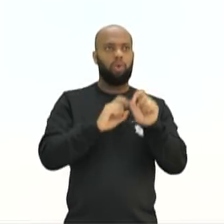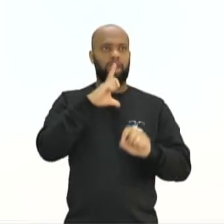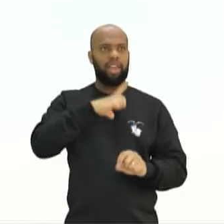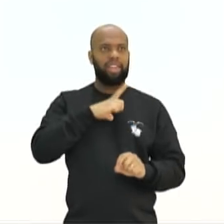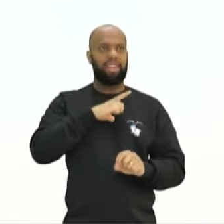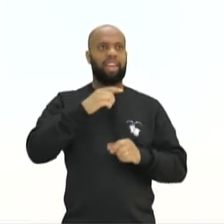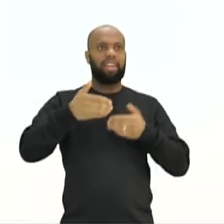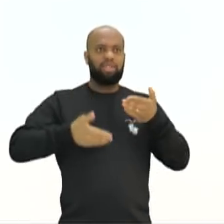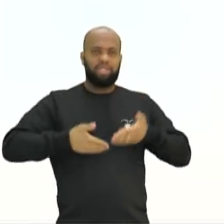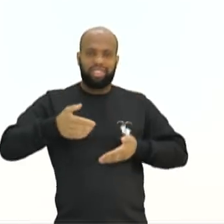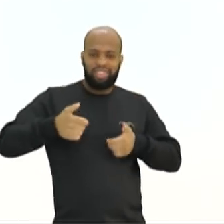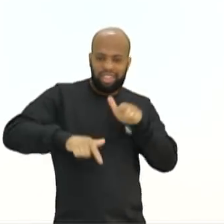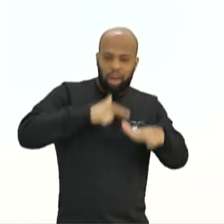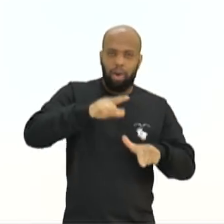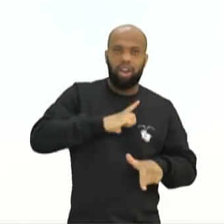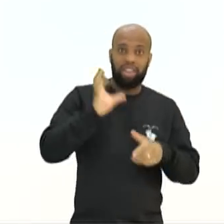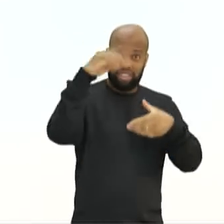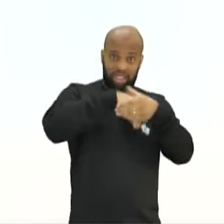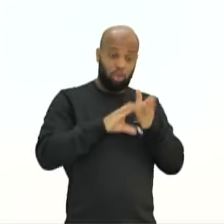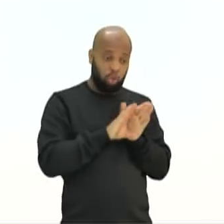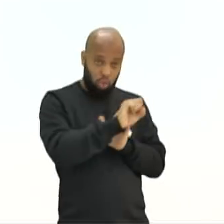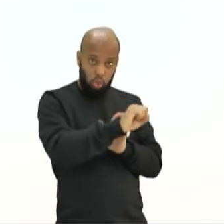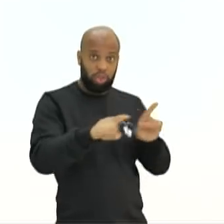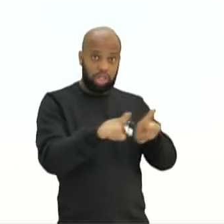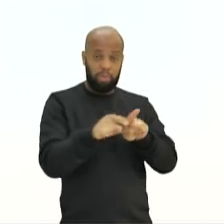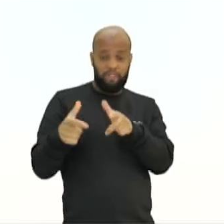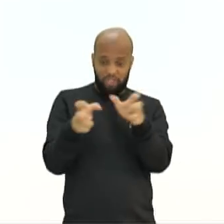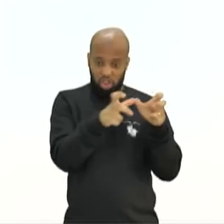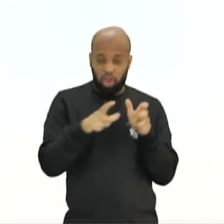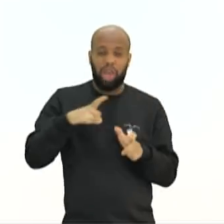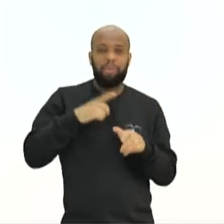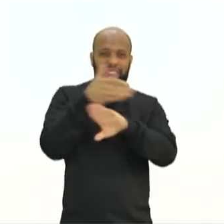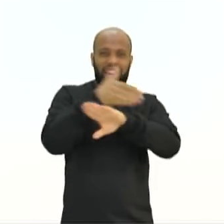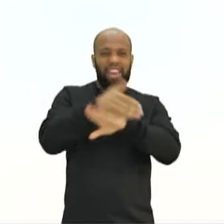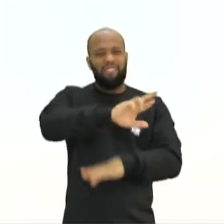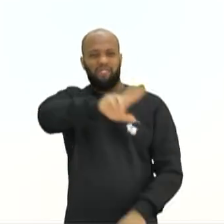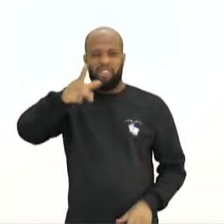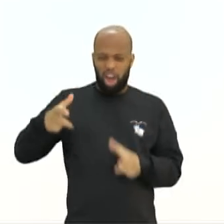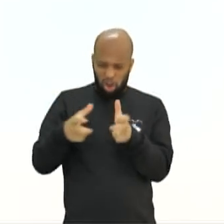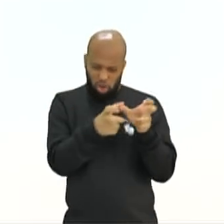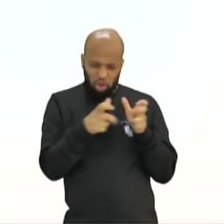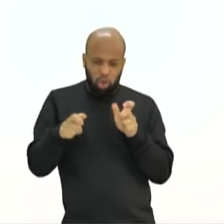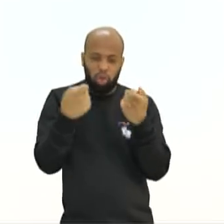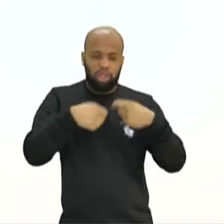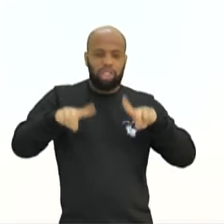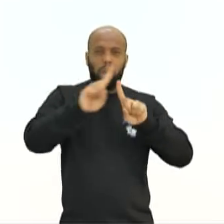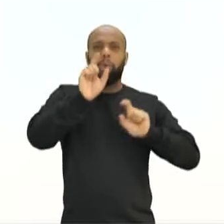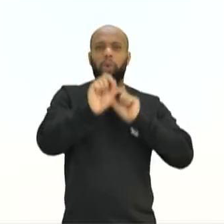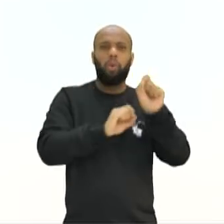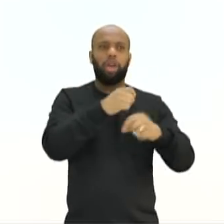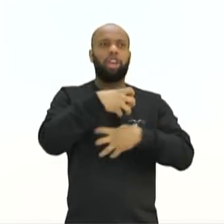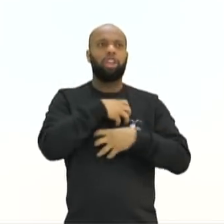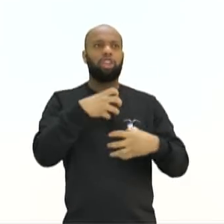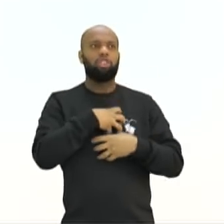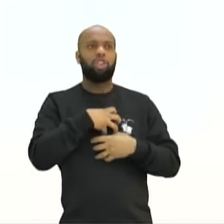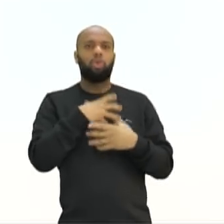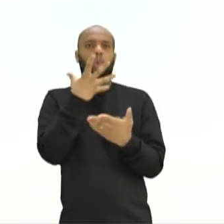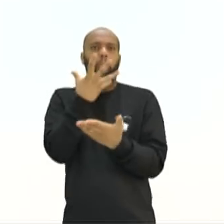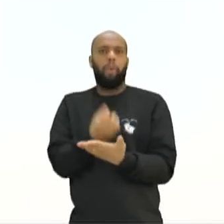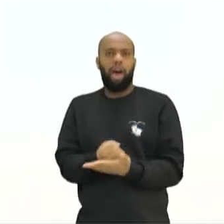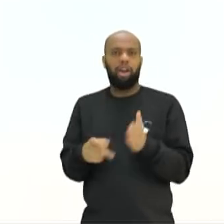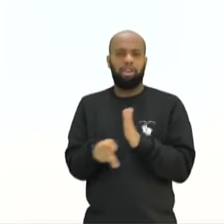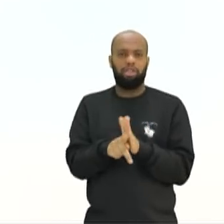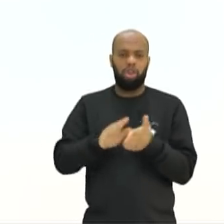de streaming de videogames da Google, que permite acesso a vários jogos sem precisar que eles sejam instalados